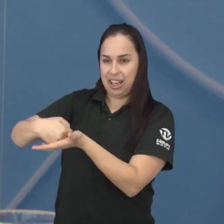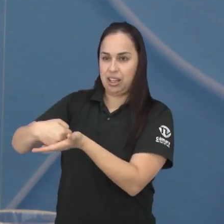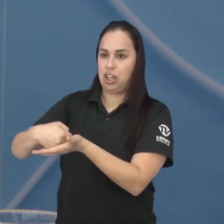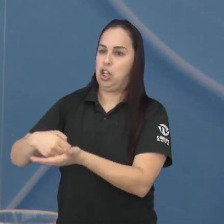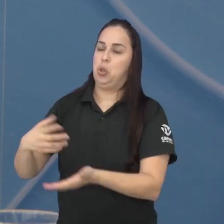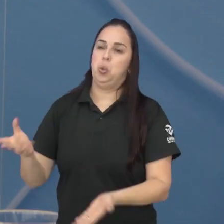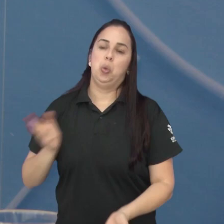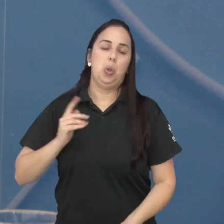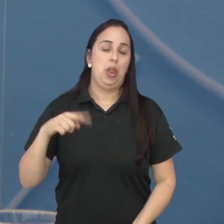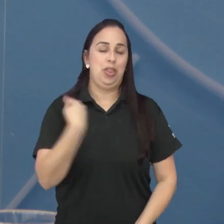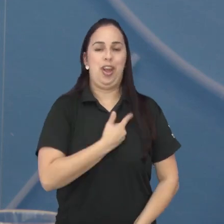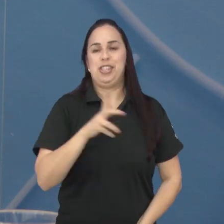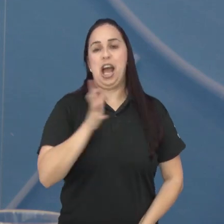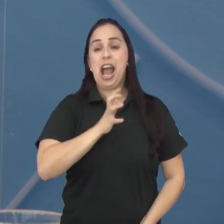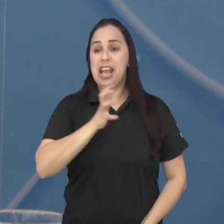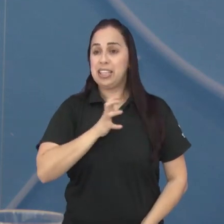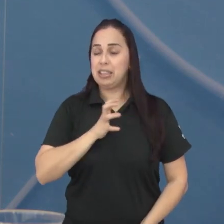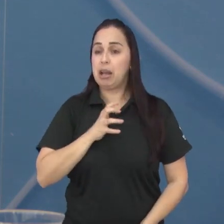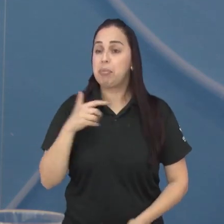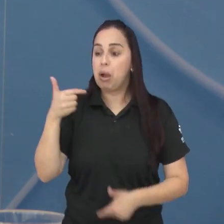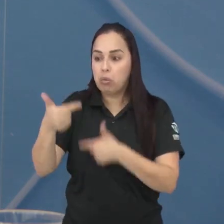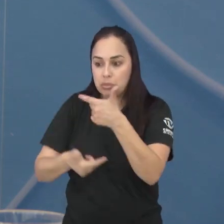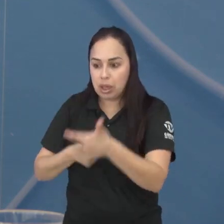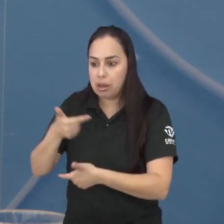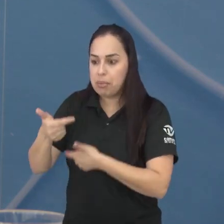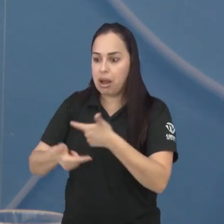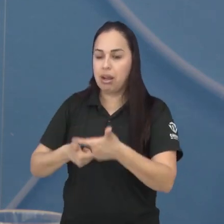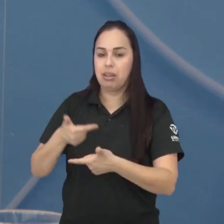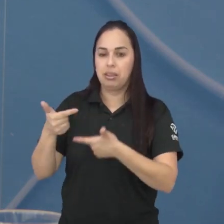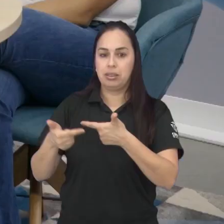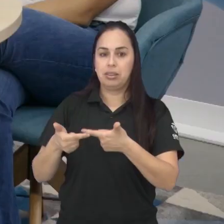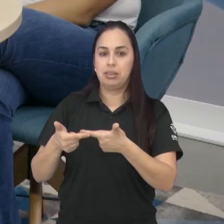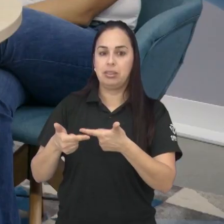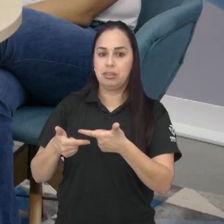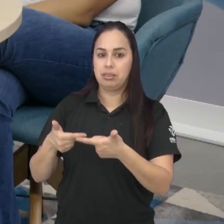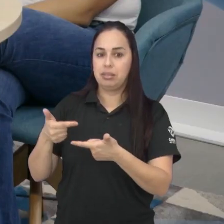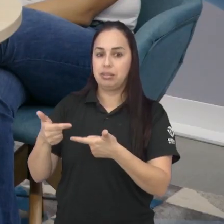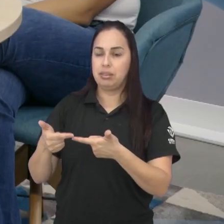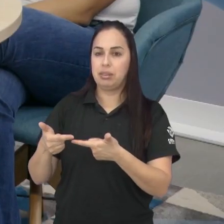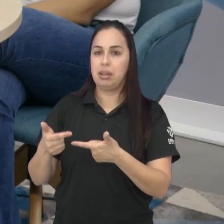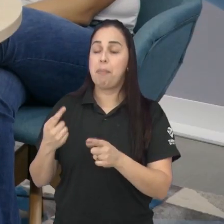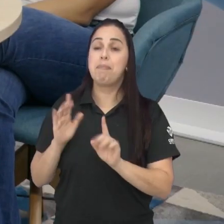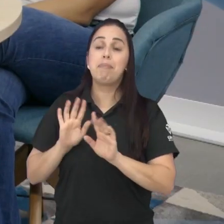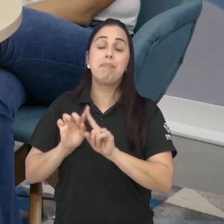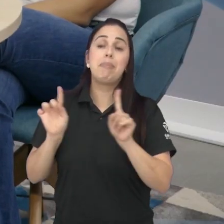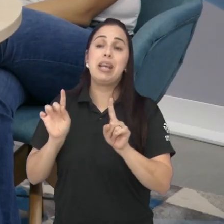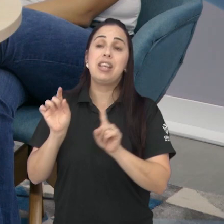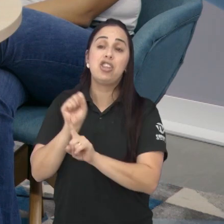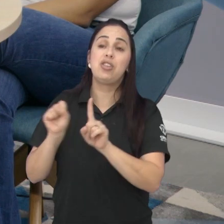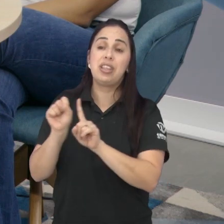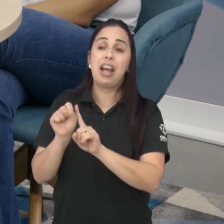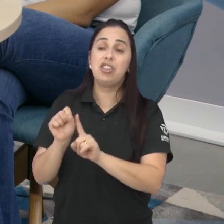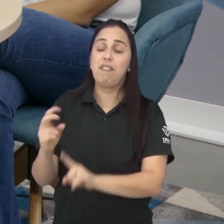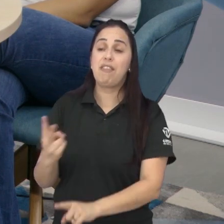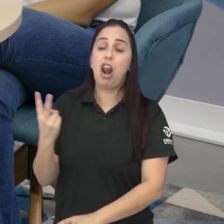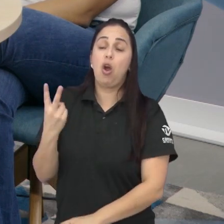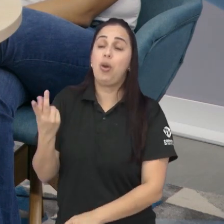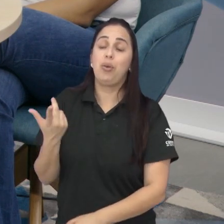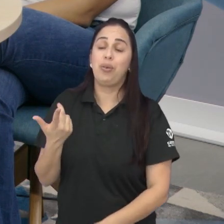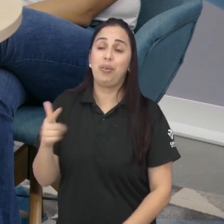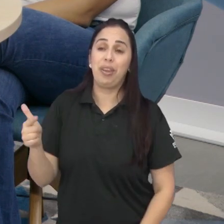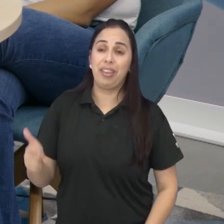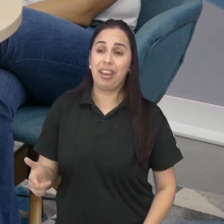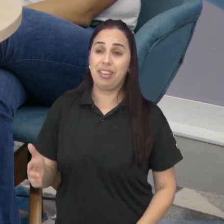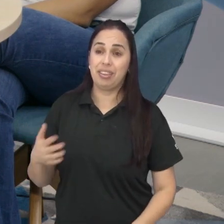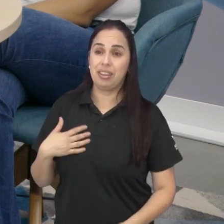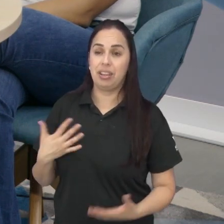estava rica. Só que ele é um trabalho que o projeto social invisível, que a gente tem não valoriza, né? Enfim, então não é que a